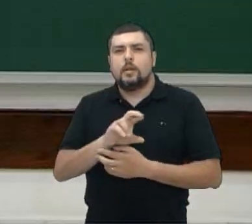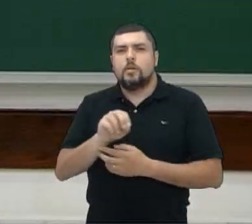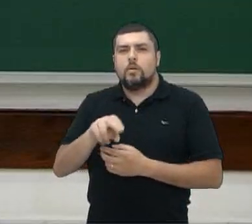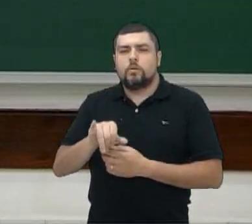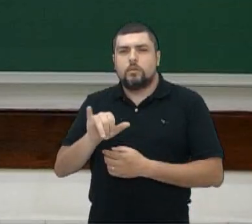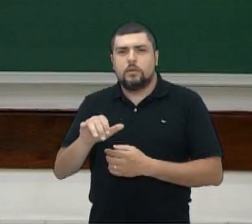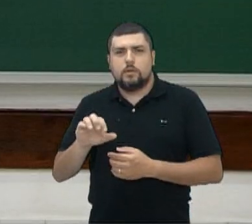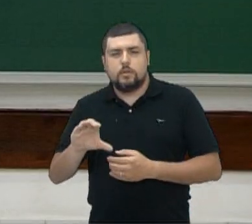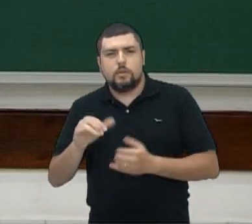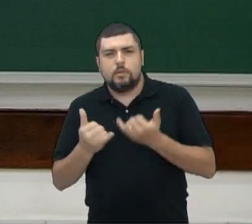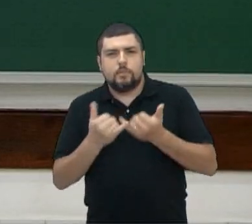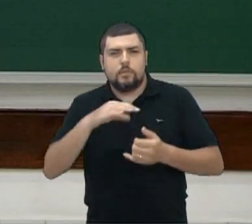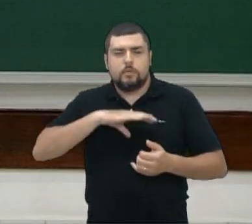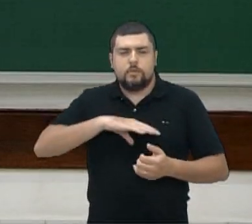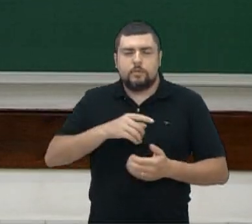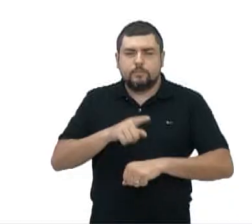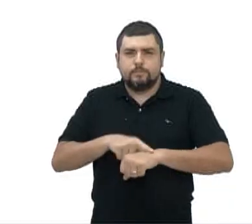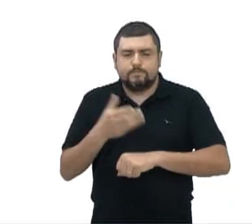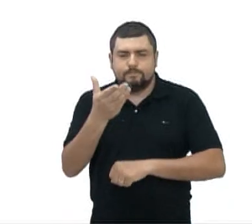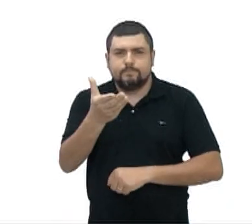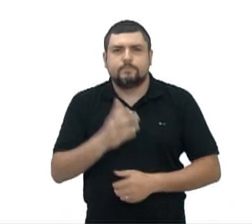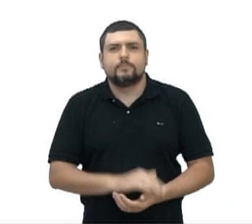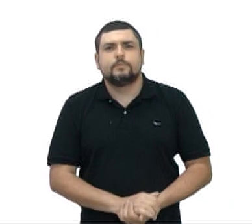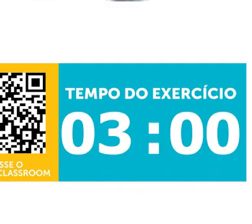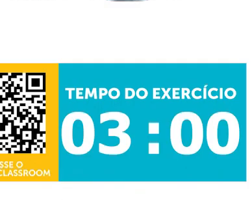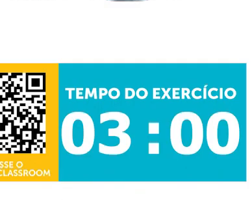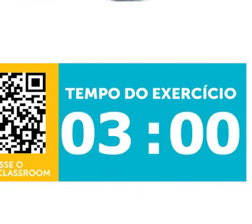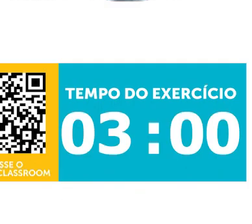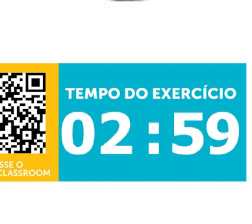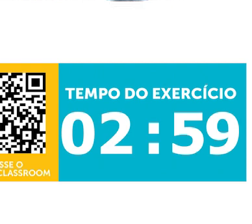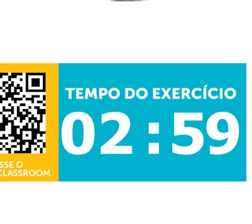português. Façam aí então rapidinho, vamos lá.